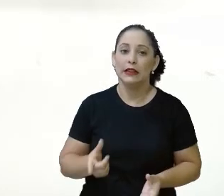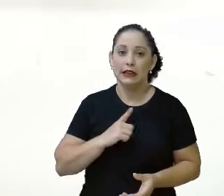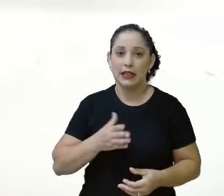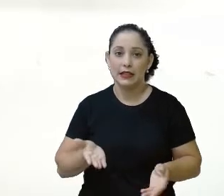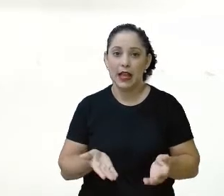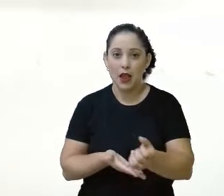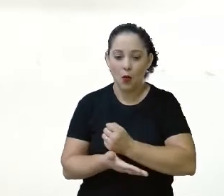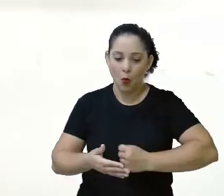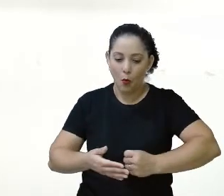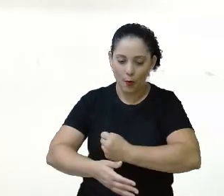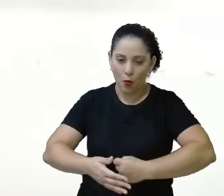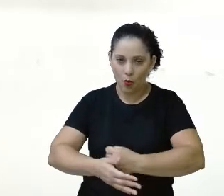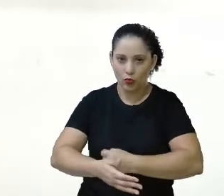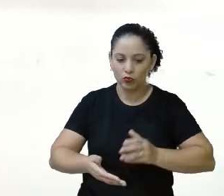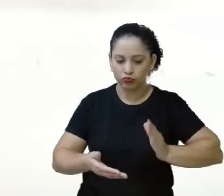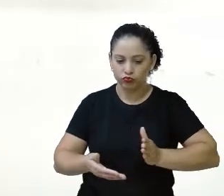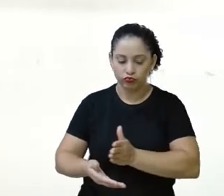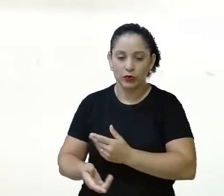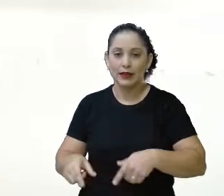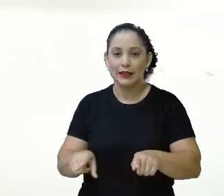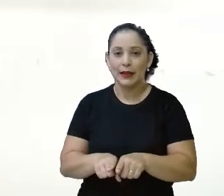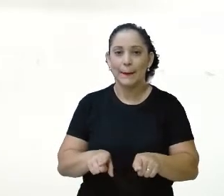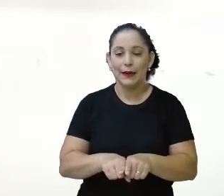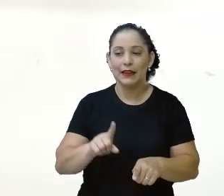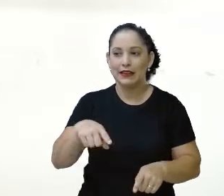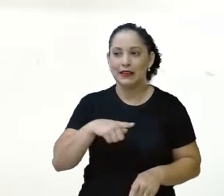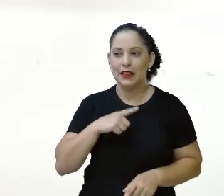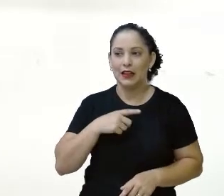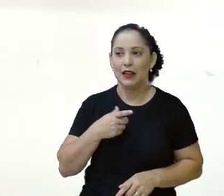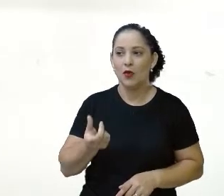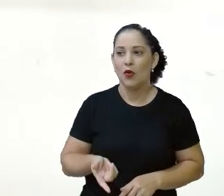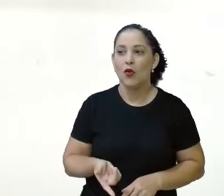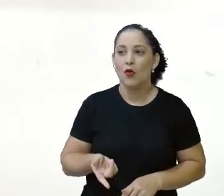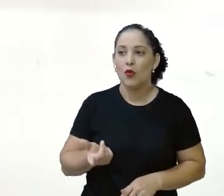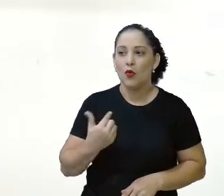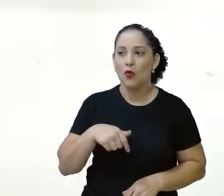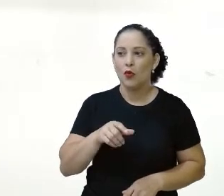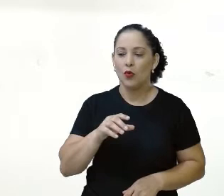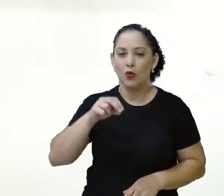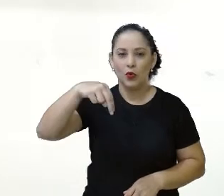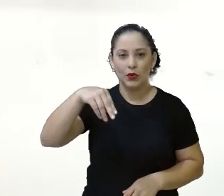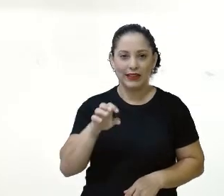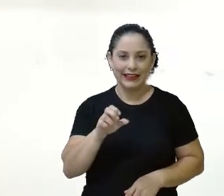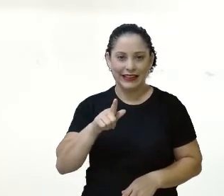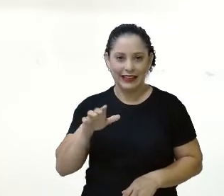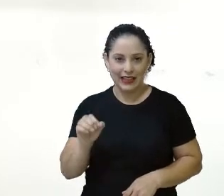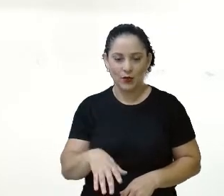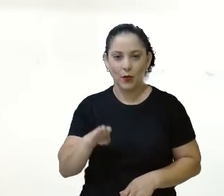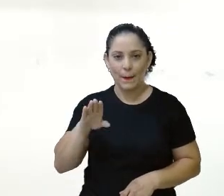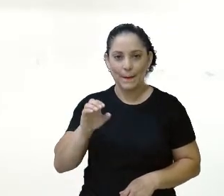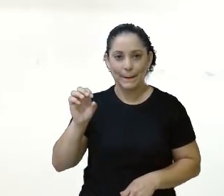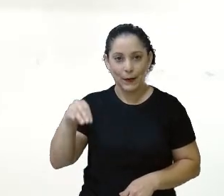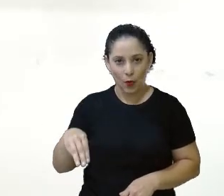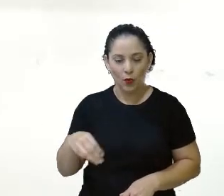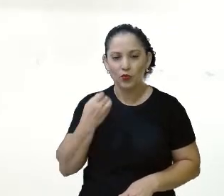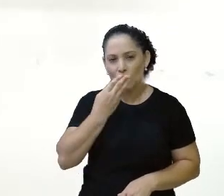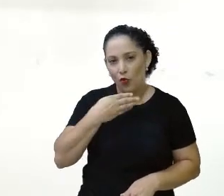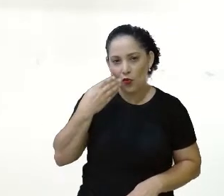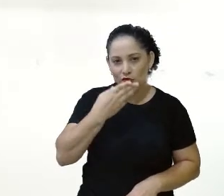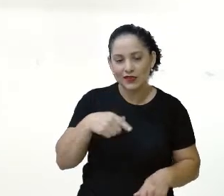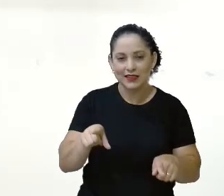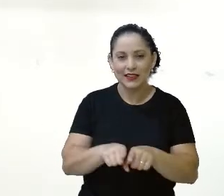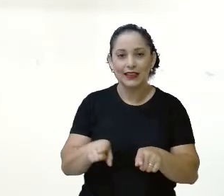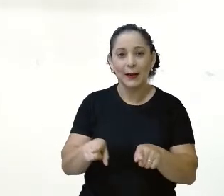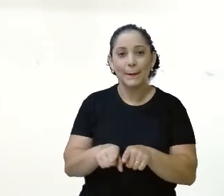podemos encontrar o nego bom, que é um docinho, né? Também bastante encontrado por aqui, e a cartola.